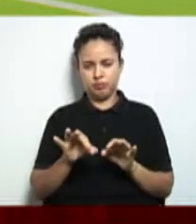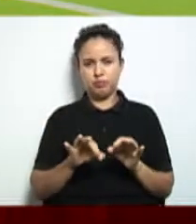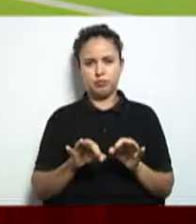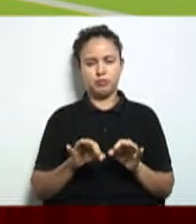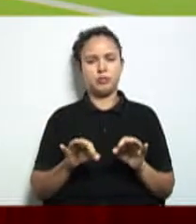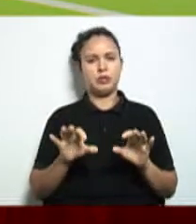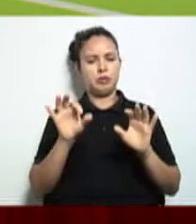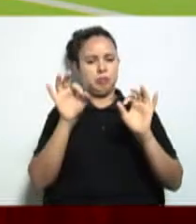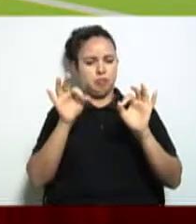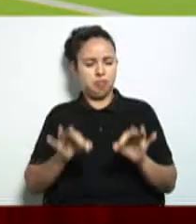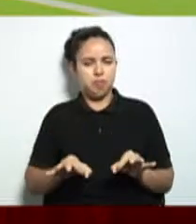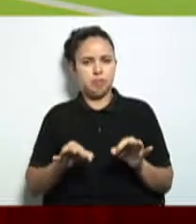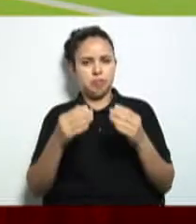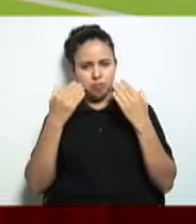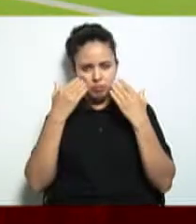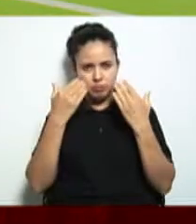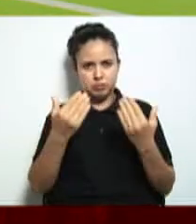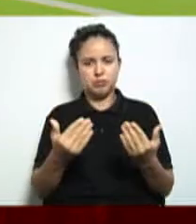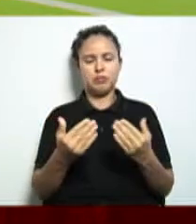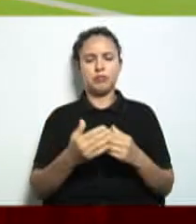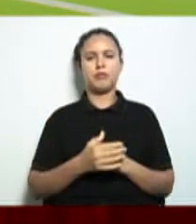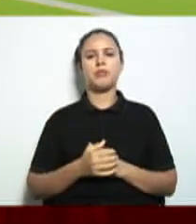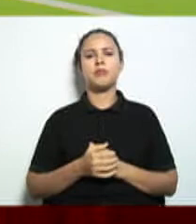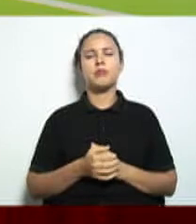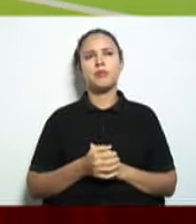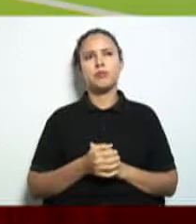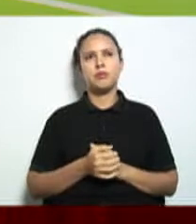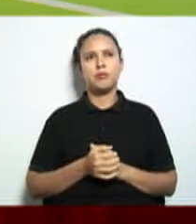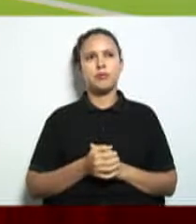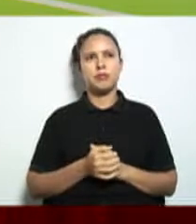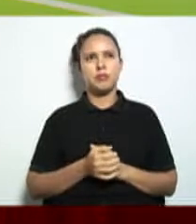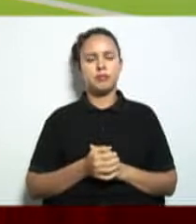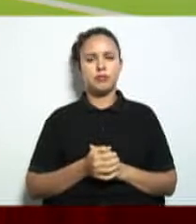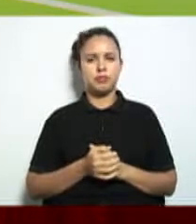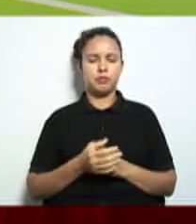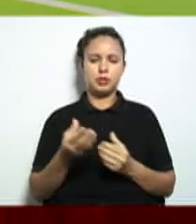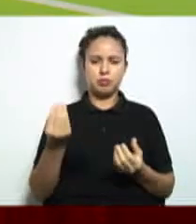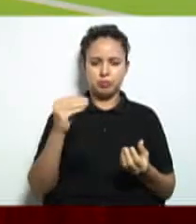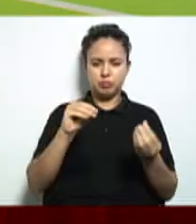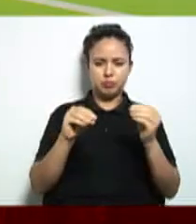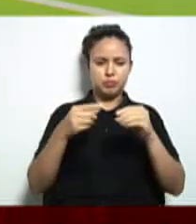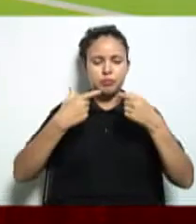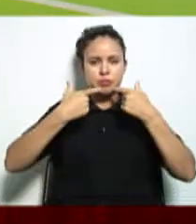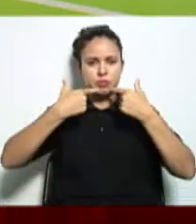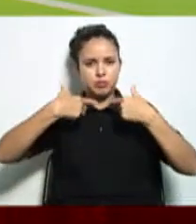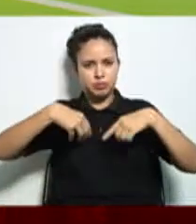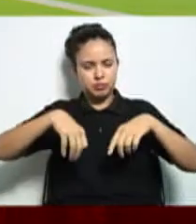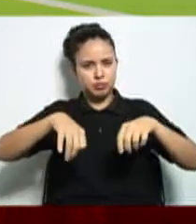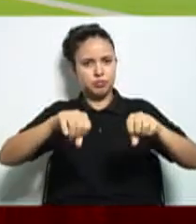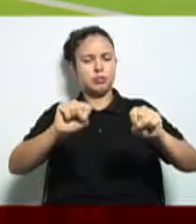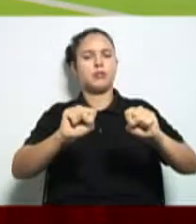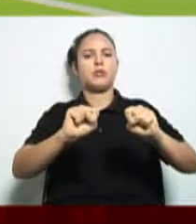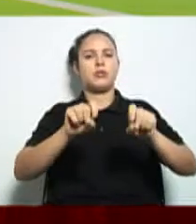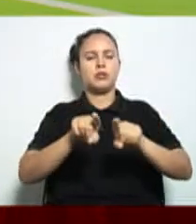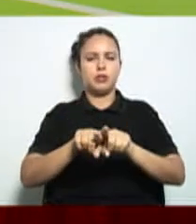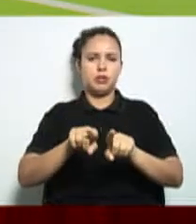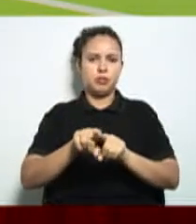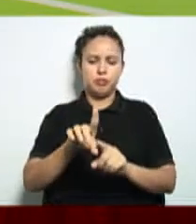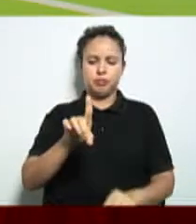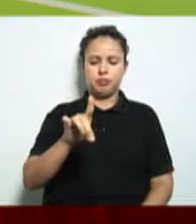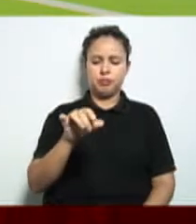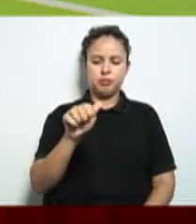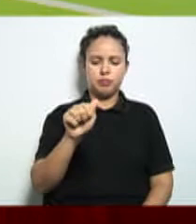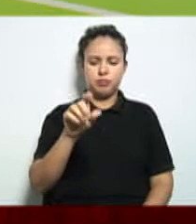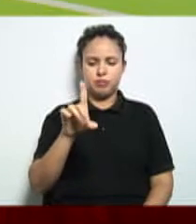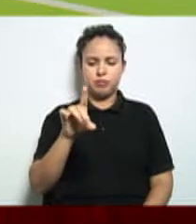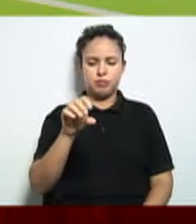na beca, fazer igual a gente fala. Então, a gente tem que adequar essa linguagem e esses dados, essa informação,